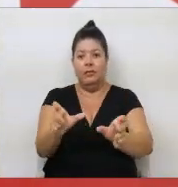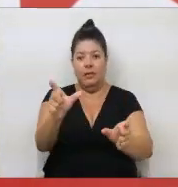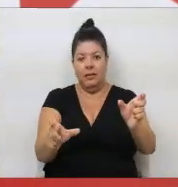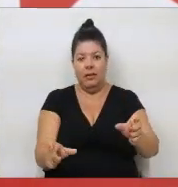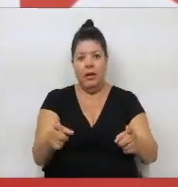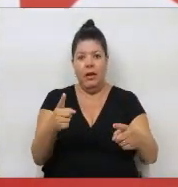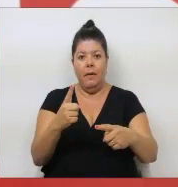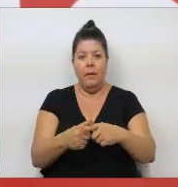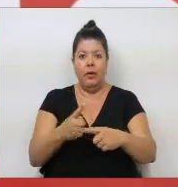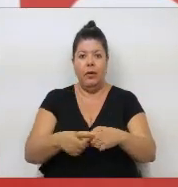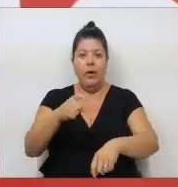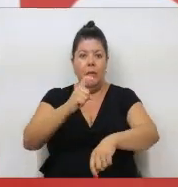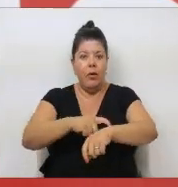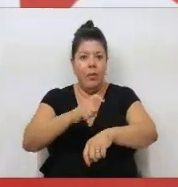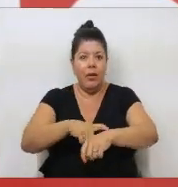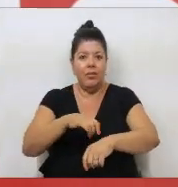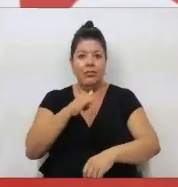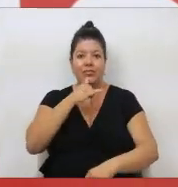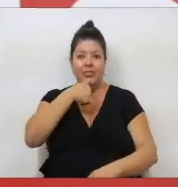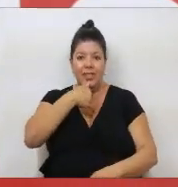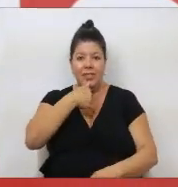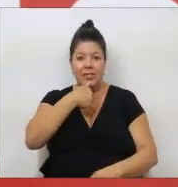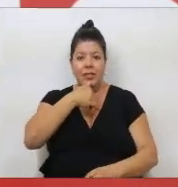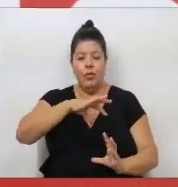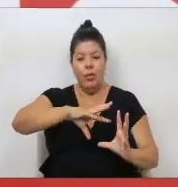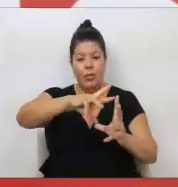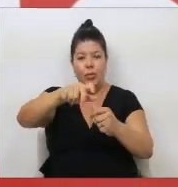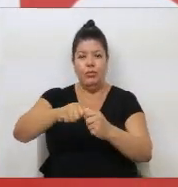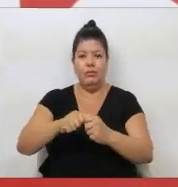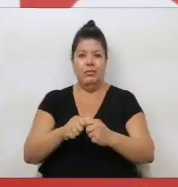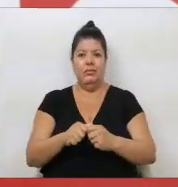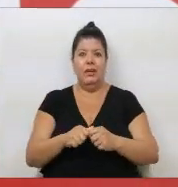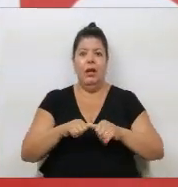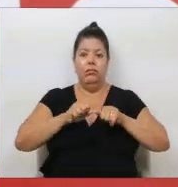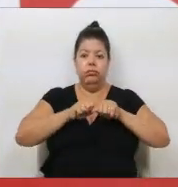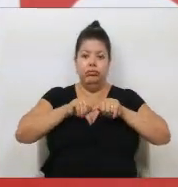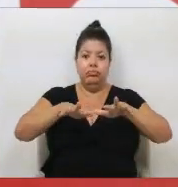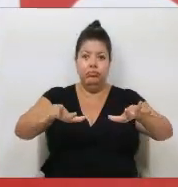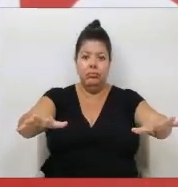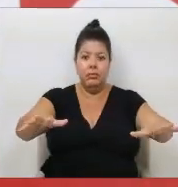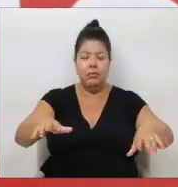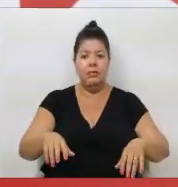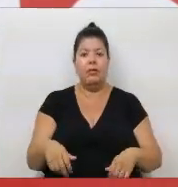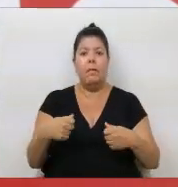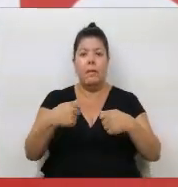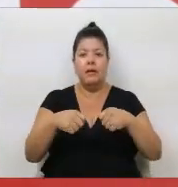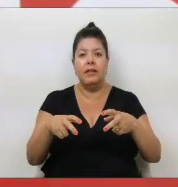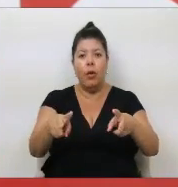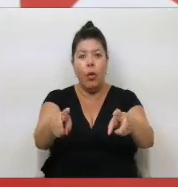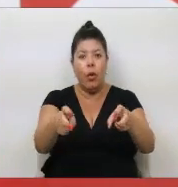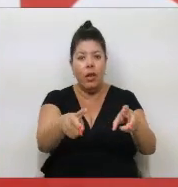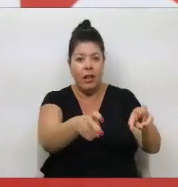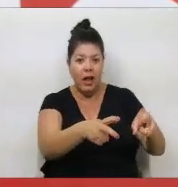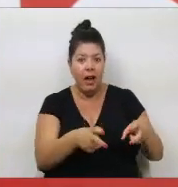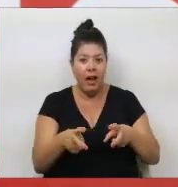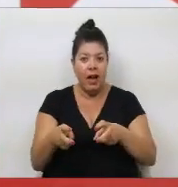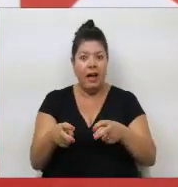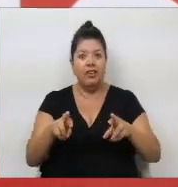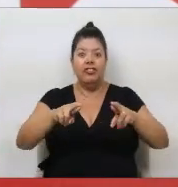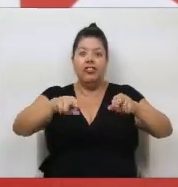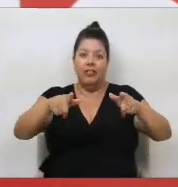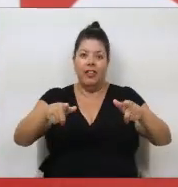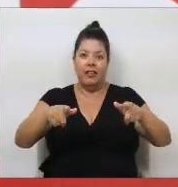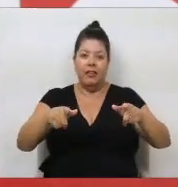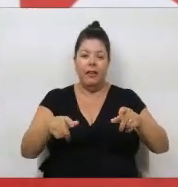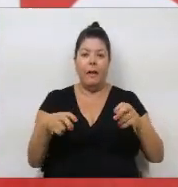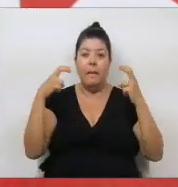muito triste no mundo, que é essa pandemia. E é preciso ter um olhar de cuidado dos governantes e um olhar que